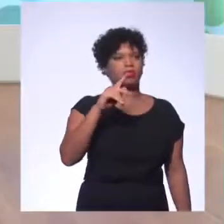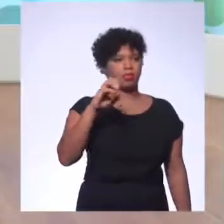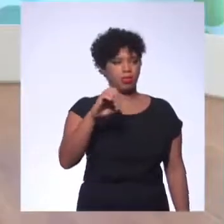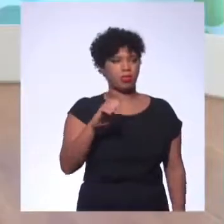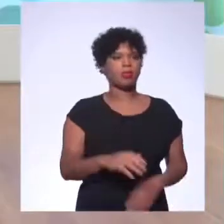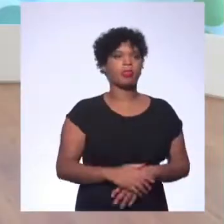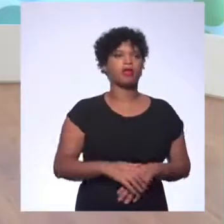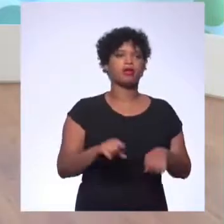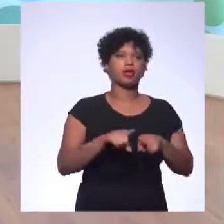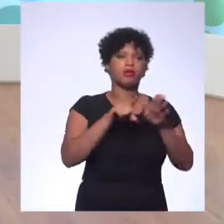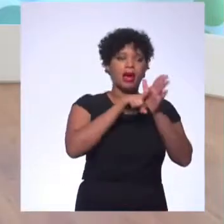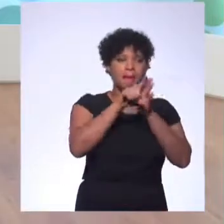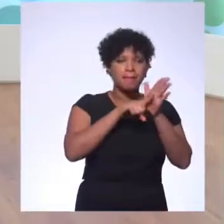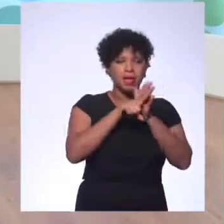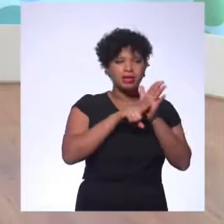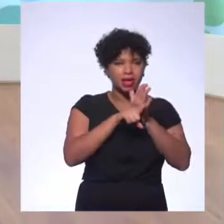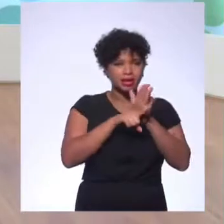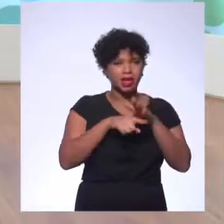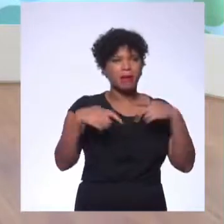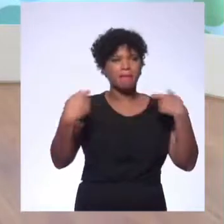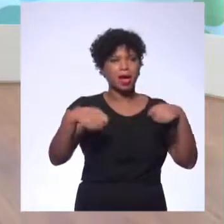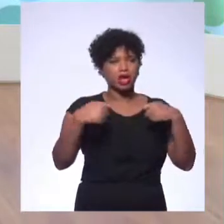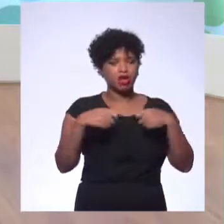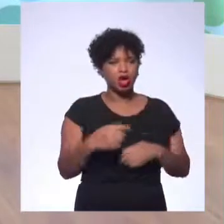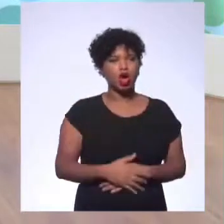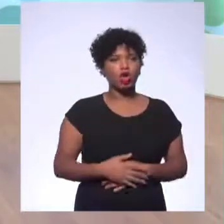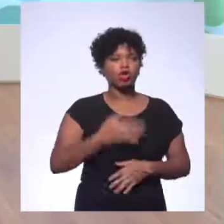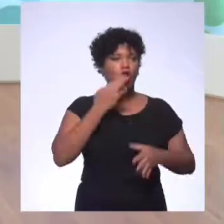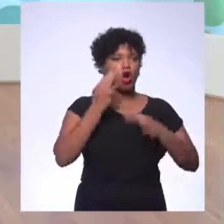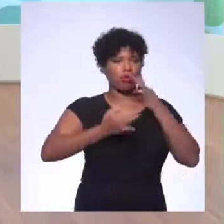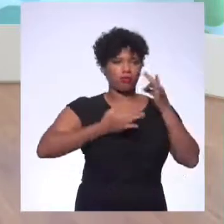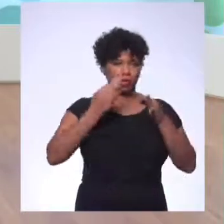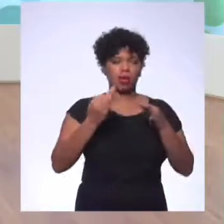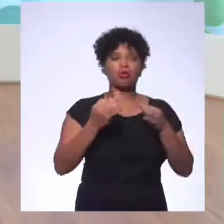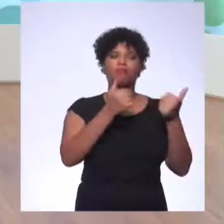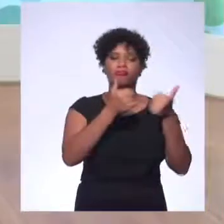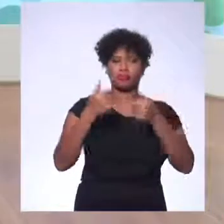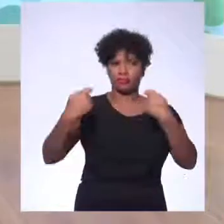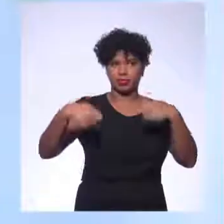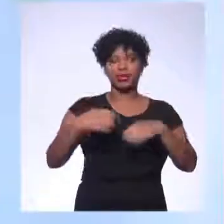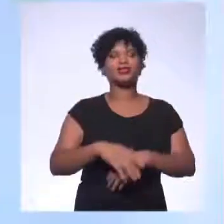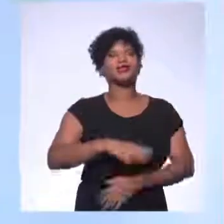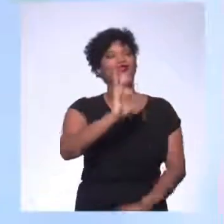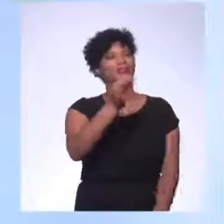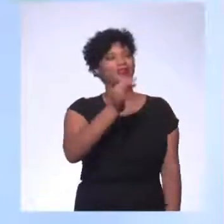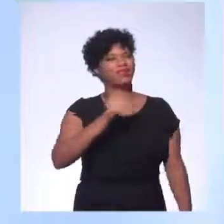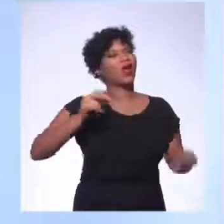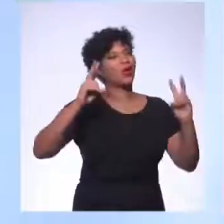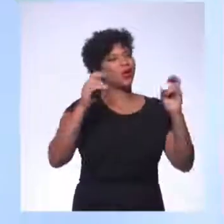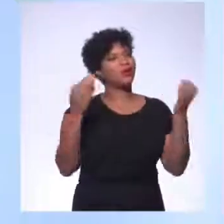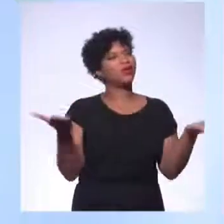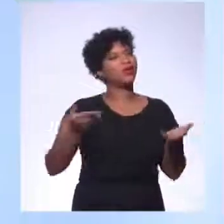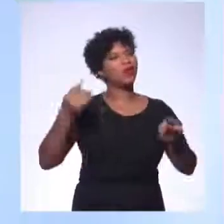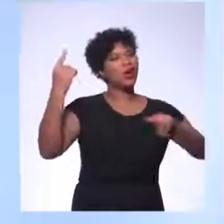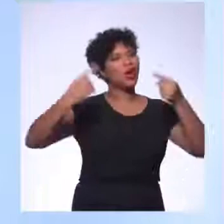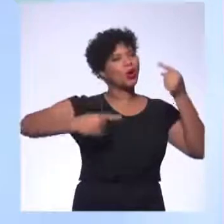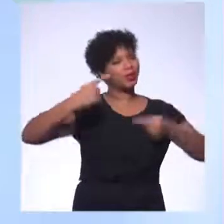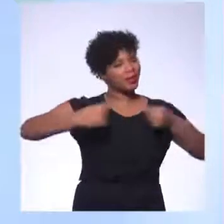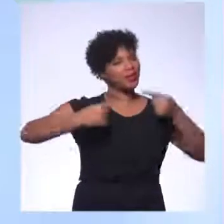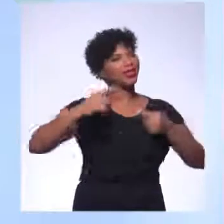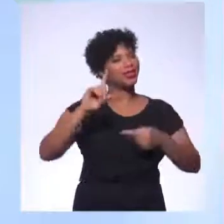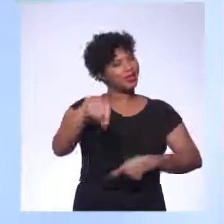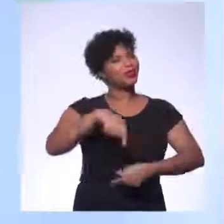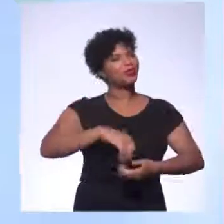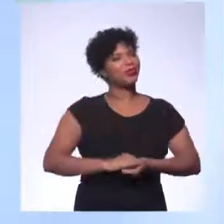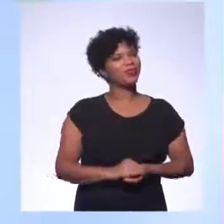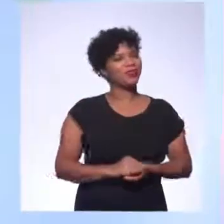Lorena colocou, ela disse que devemos ter bons argumentos. Exatamente, professora, o tema da aula a gente está trabalhando com debate,